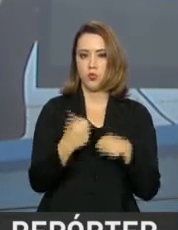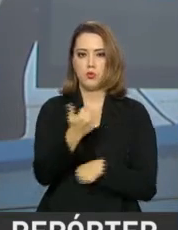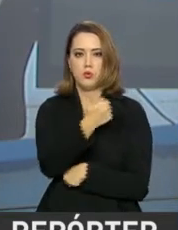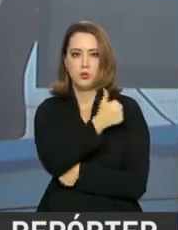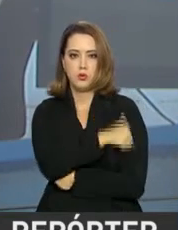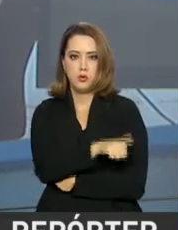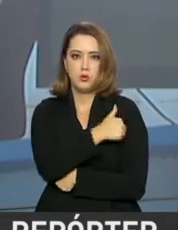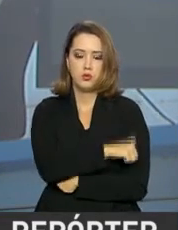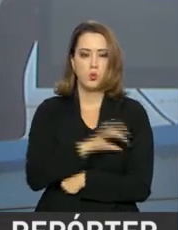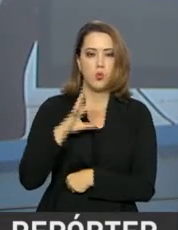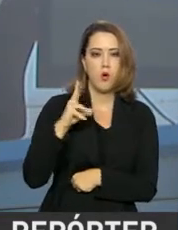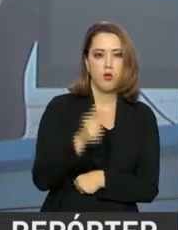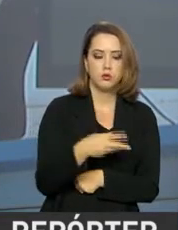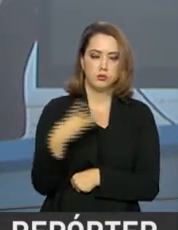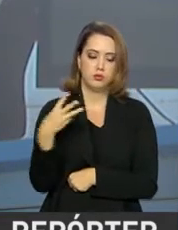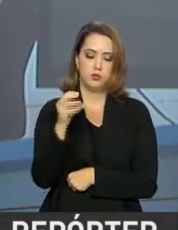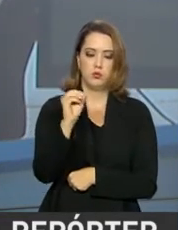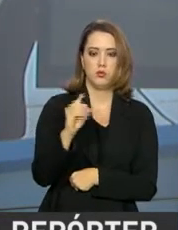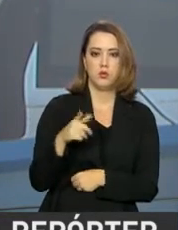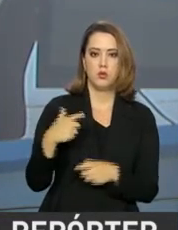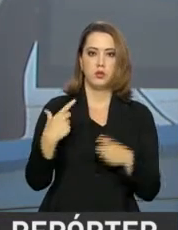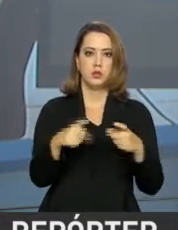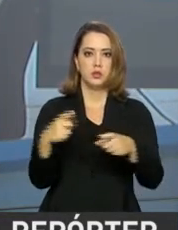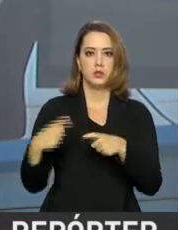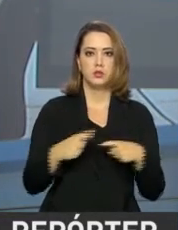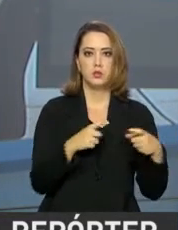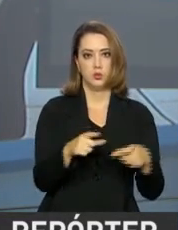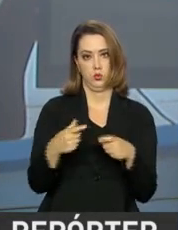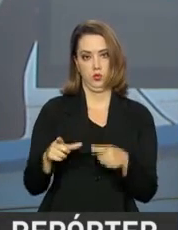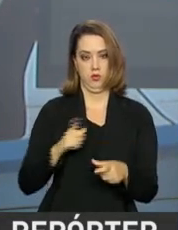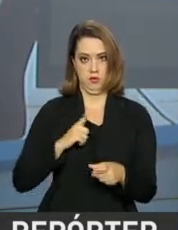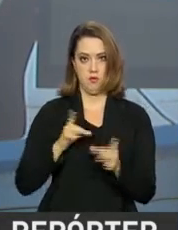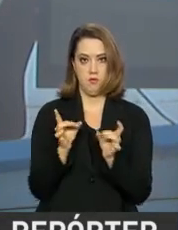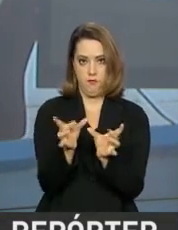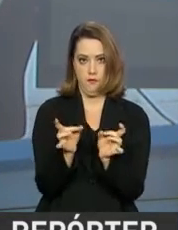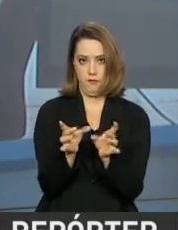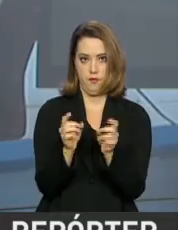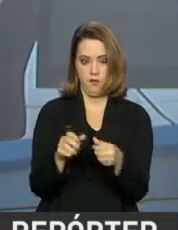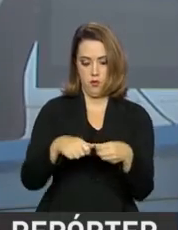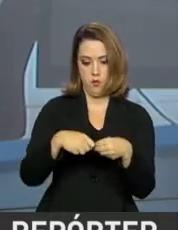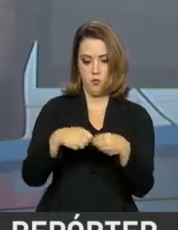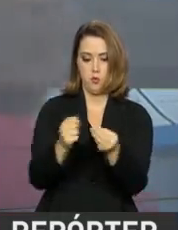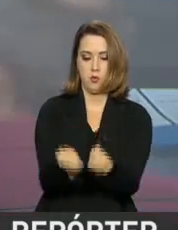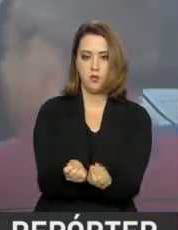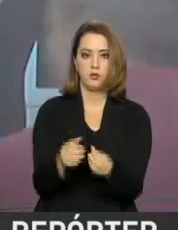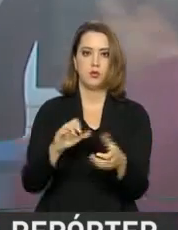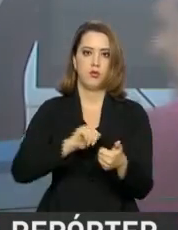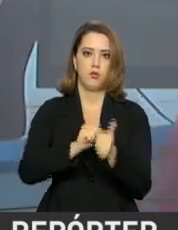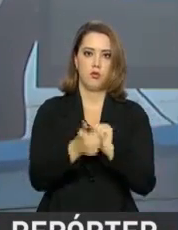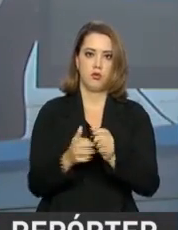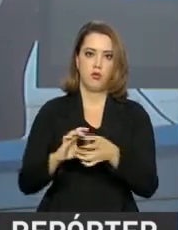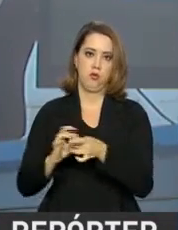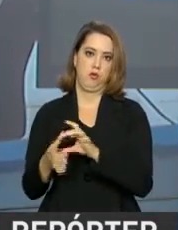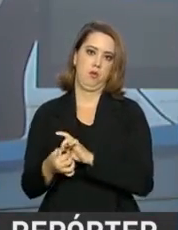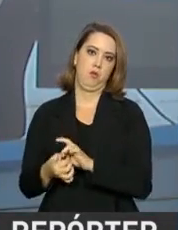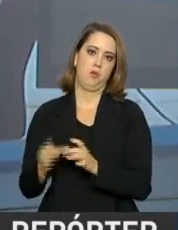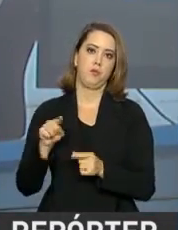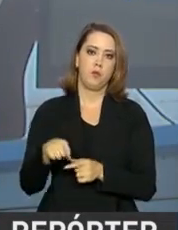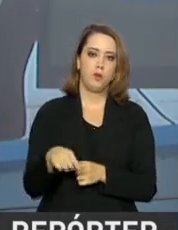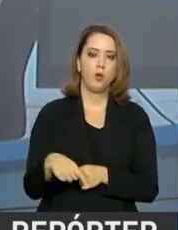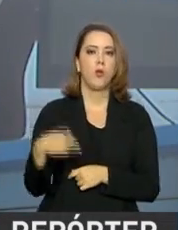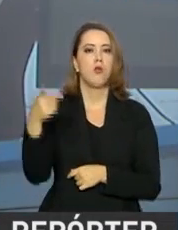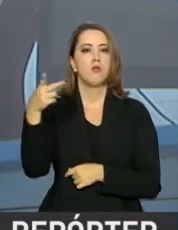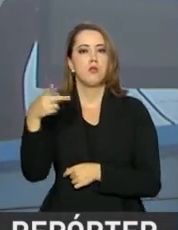Barra da Tijuca. Ao todo, serão 30 lugares de venda de ingressos no Rio e nas cidades do futebol: São